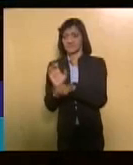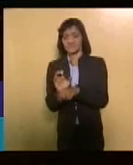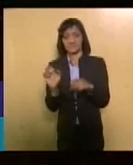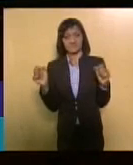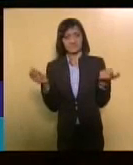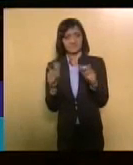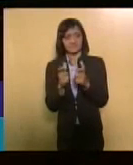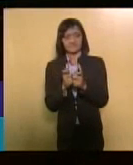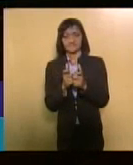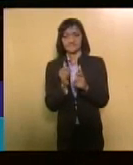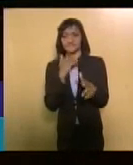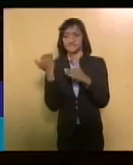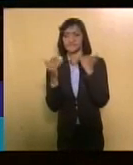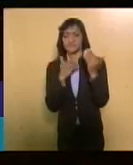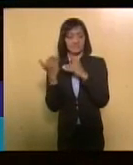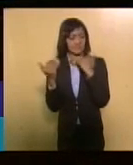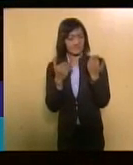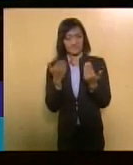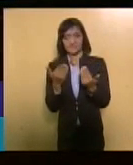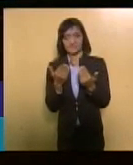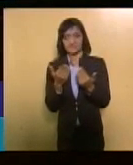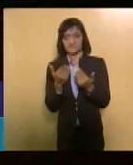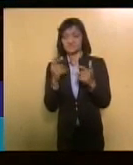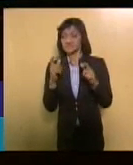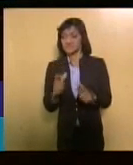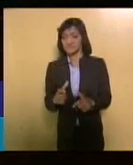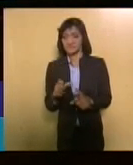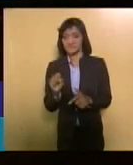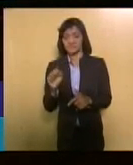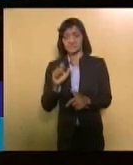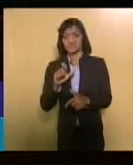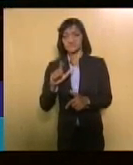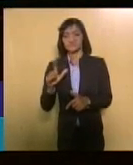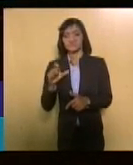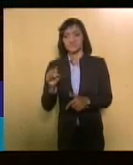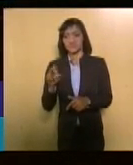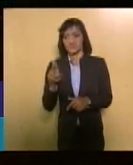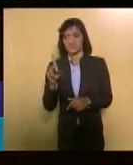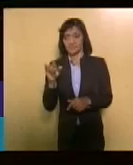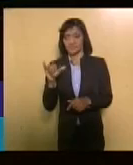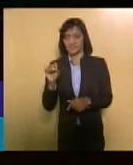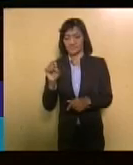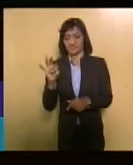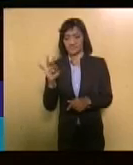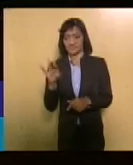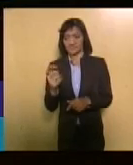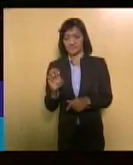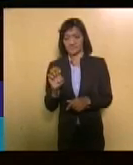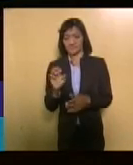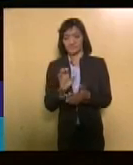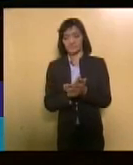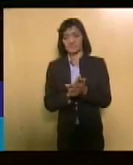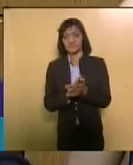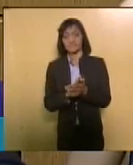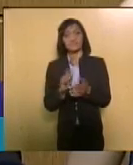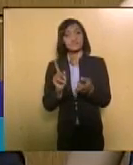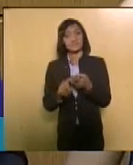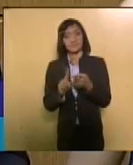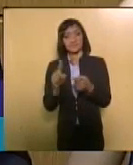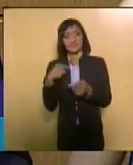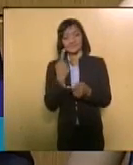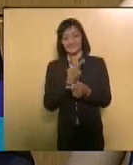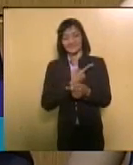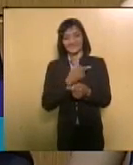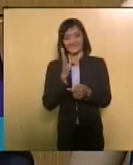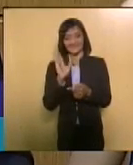a taxa de homicídio sobretudo na região sudeste como nós falamos e também no Mato Grosso do Sul ali e no entanto quando a gente vai olhar